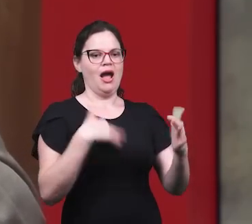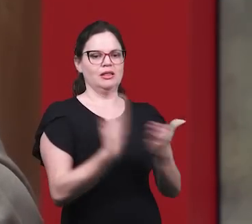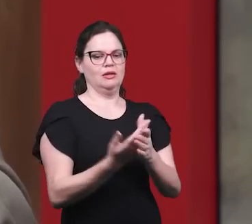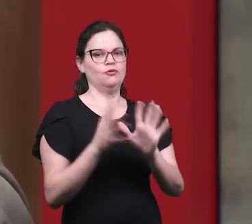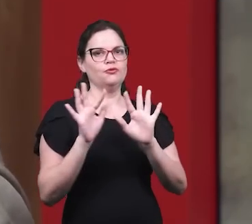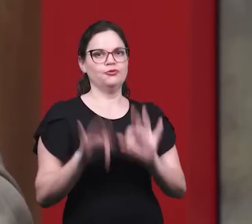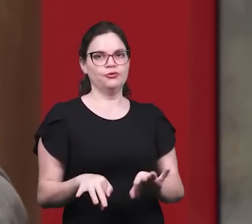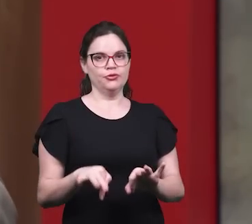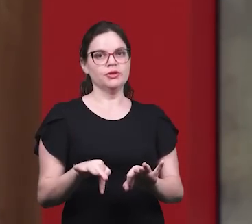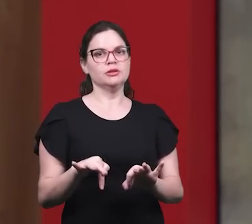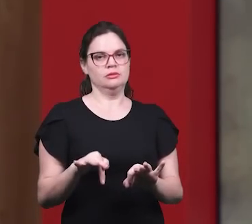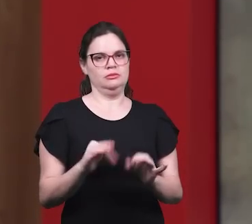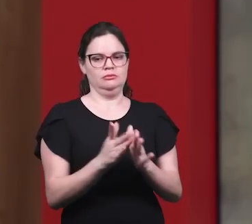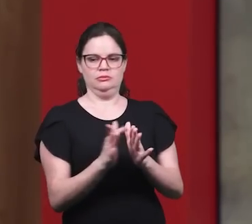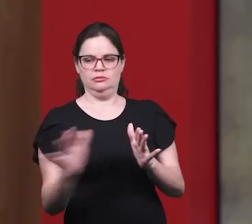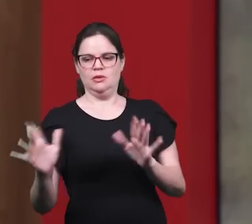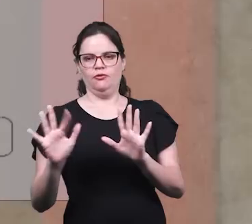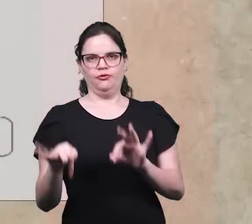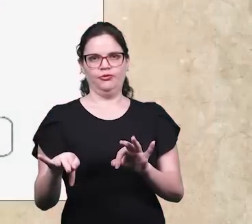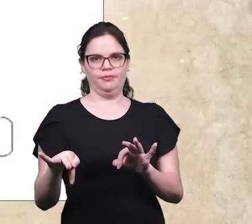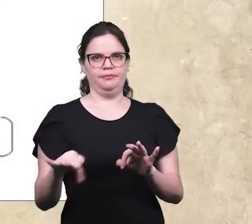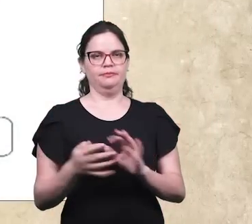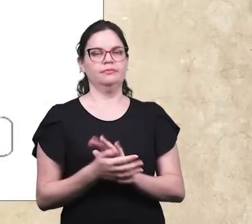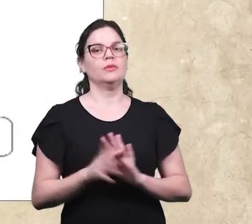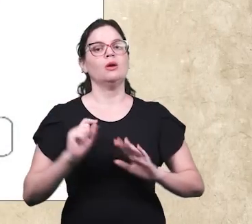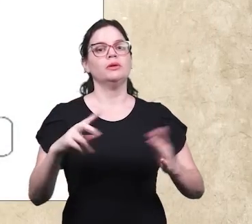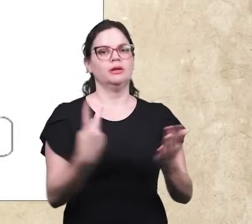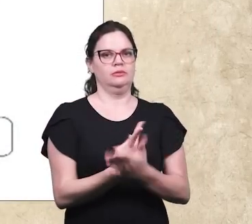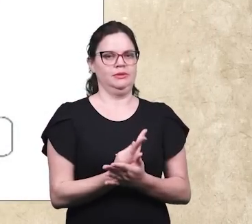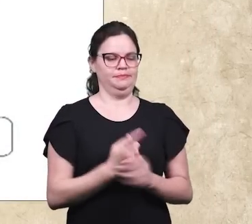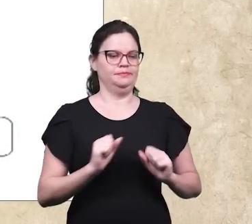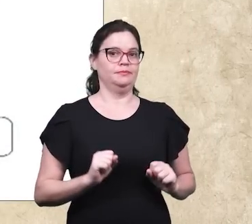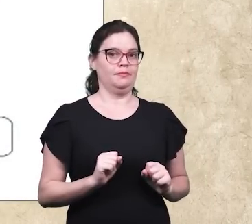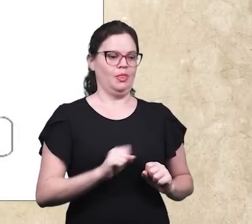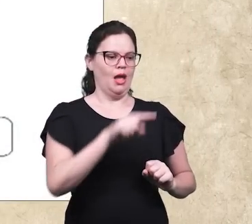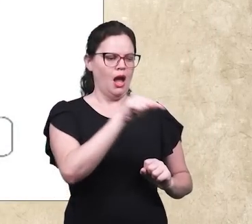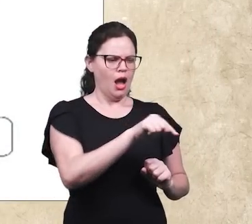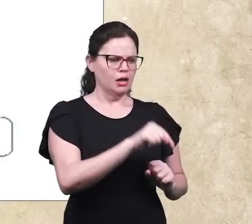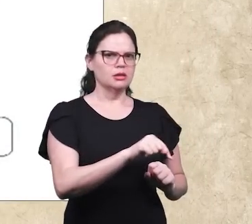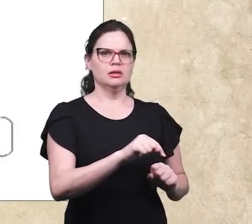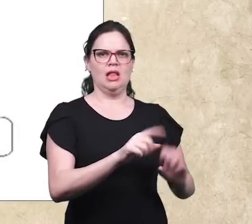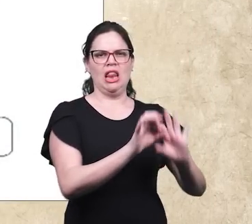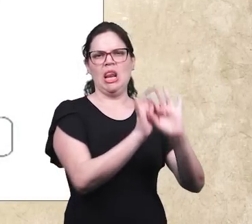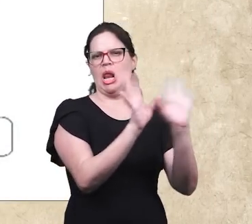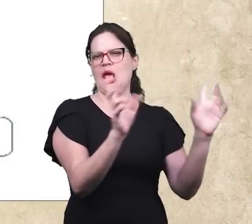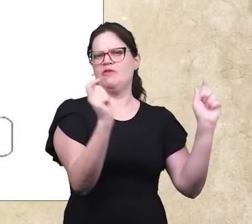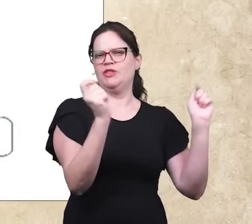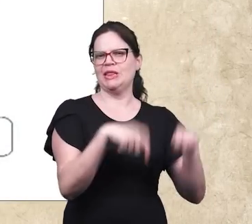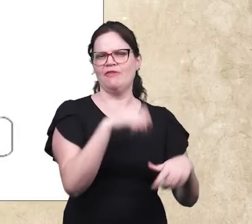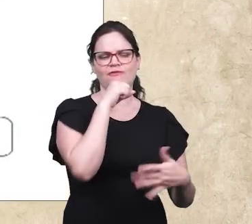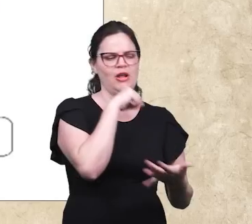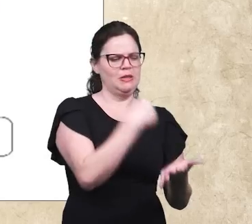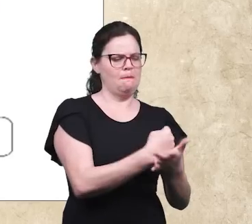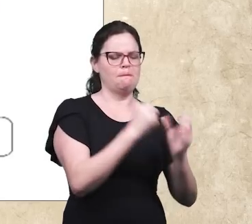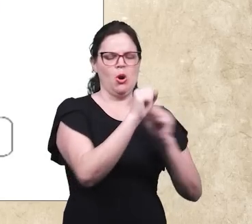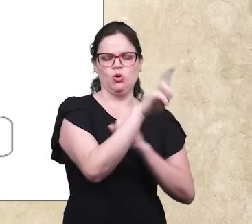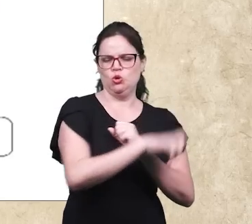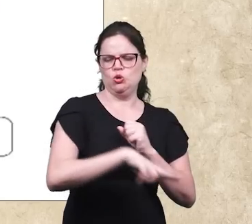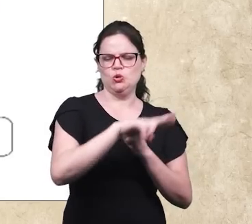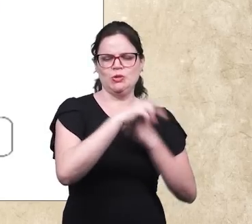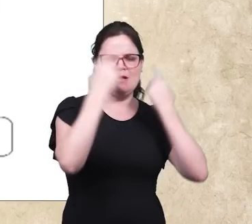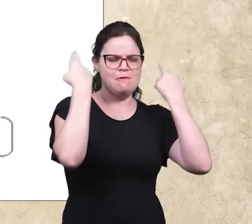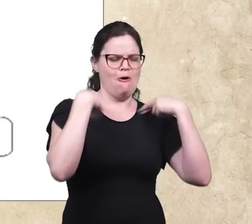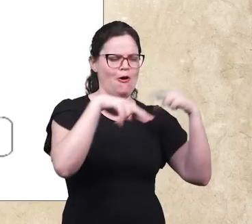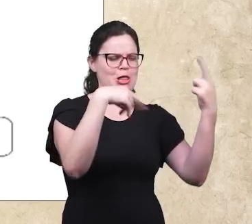consumação. Então o que acontece? Israel volta para a terra, sacrificando, Velho Testamento funcionando.